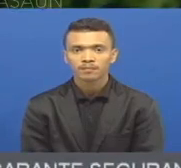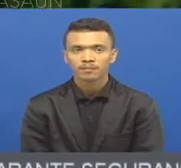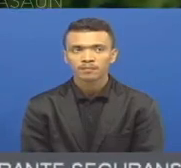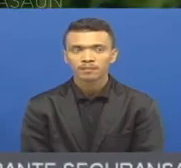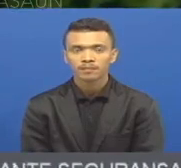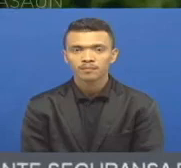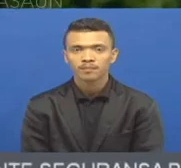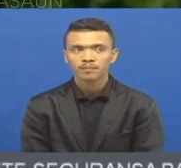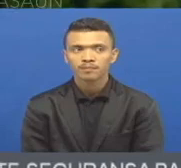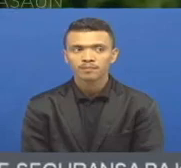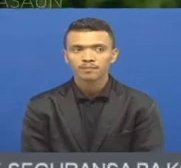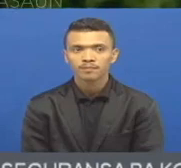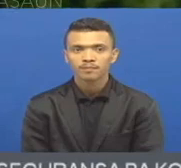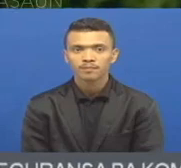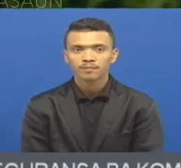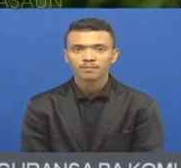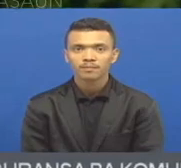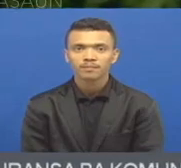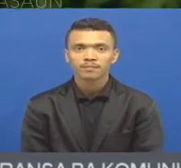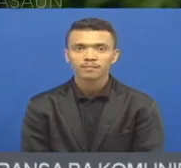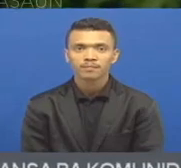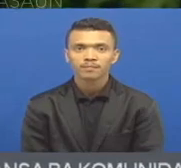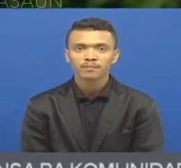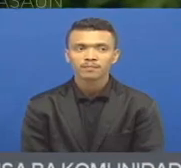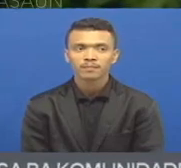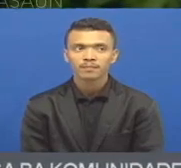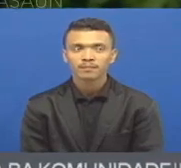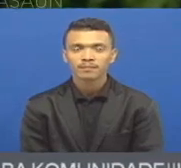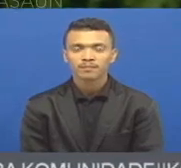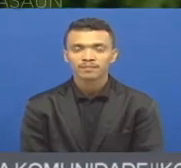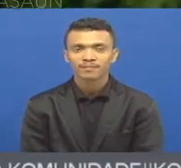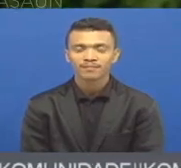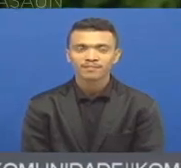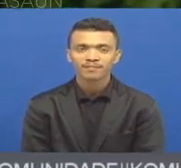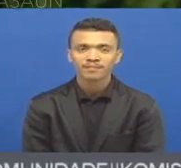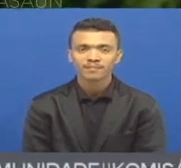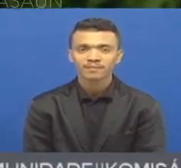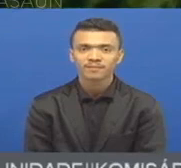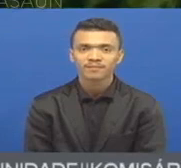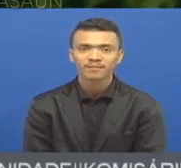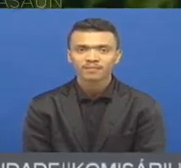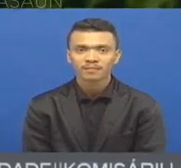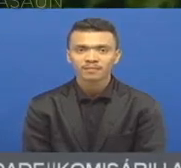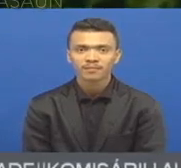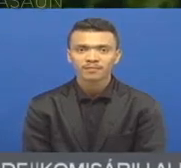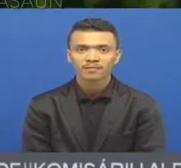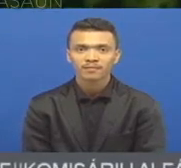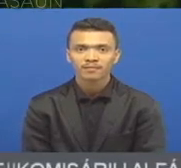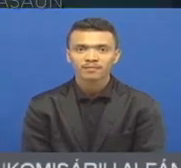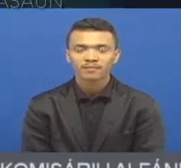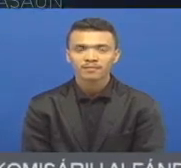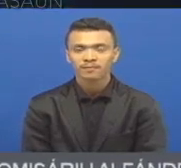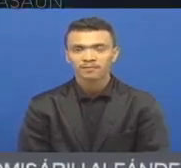portuguesas aumentem a sua presença em Timor e com isso contribuam ainda mais para o desenvolvimento e crescimento do